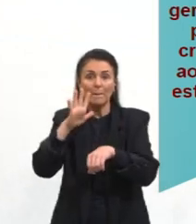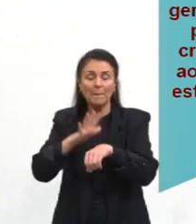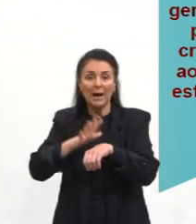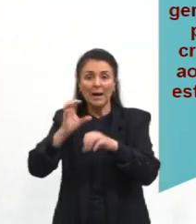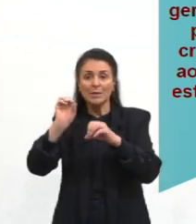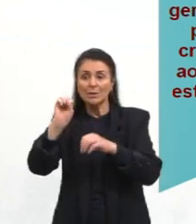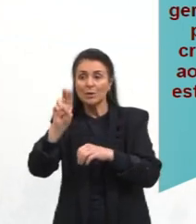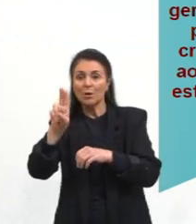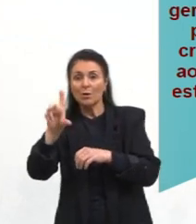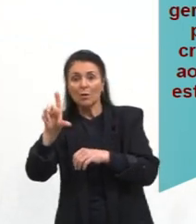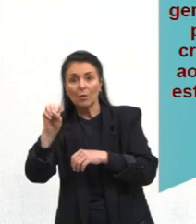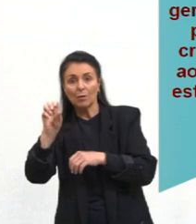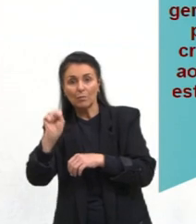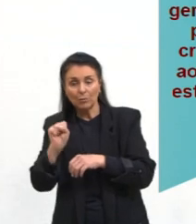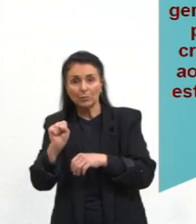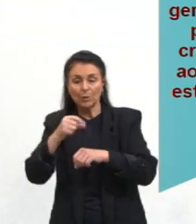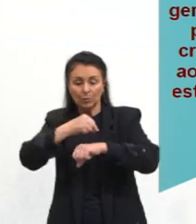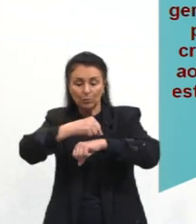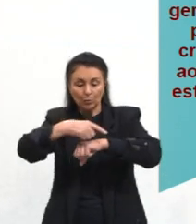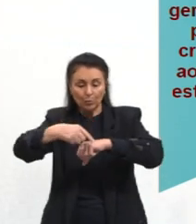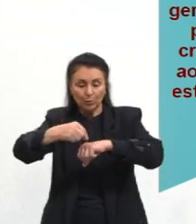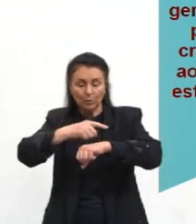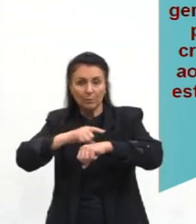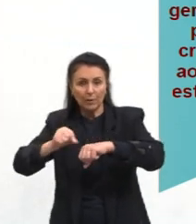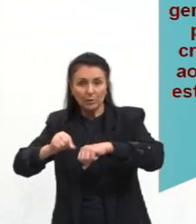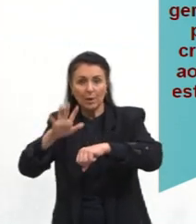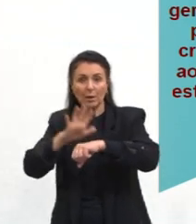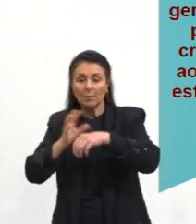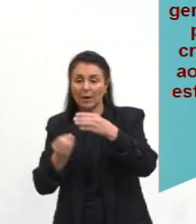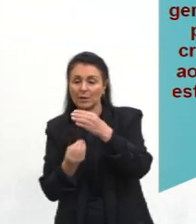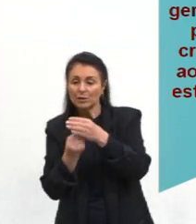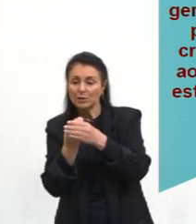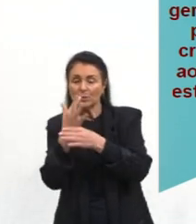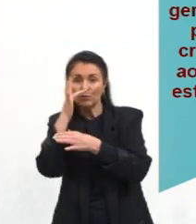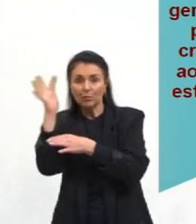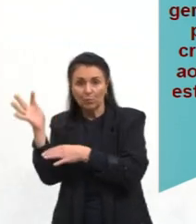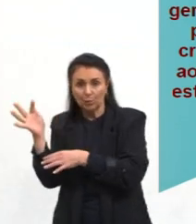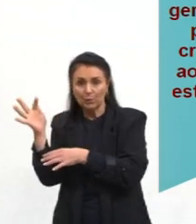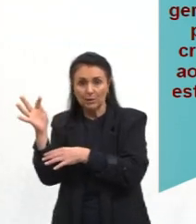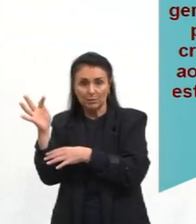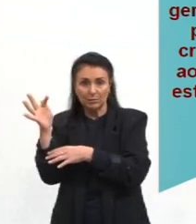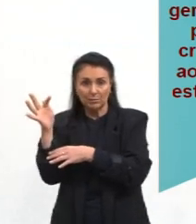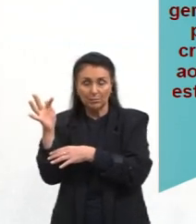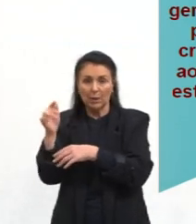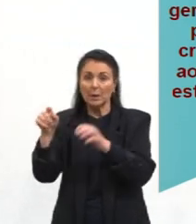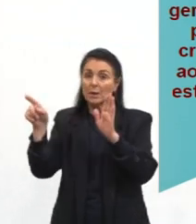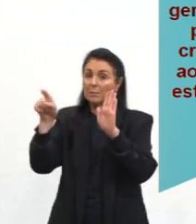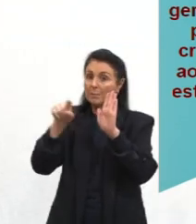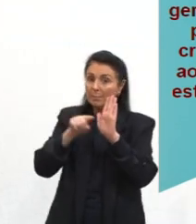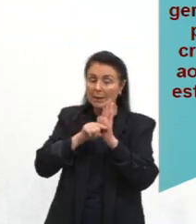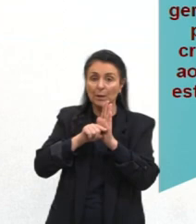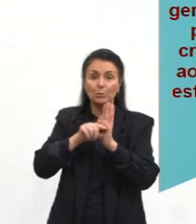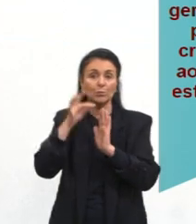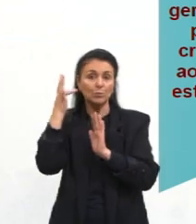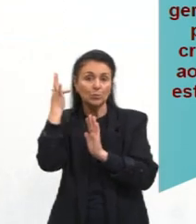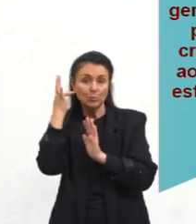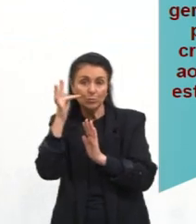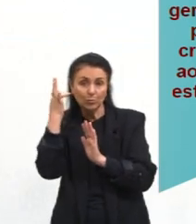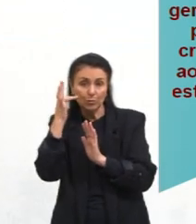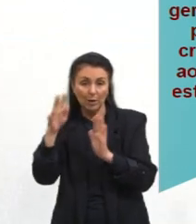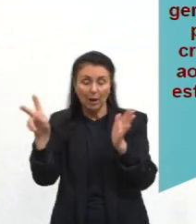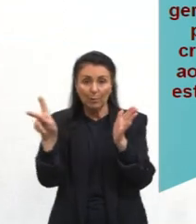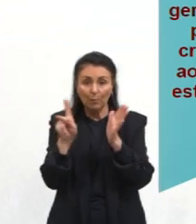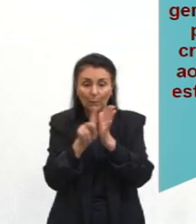e mais flores do que frutos né então ela vai escolher ali os grãos ela vai cortar